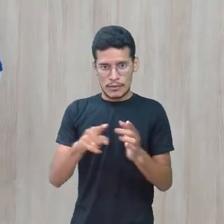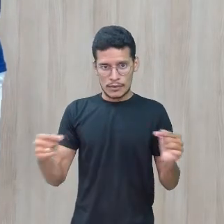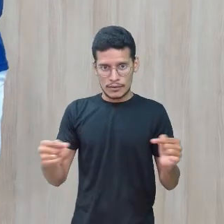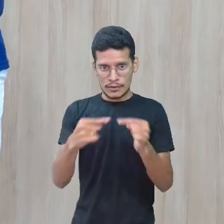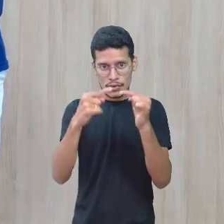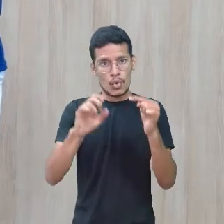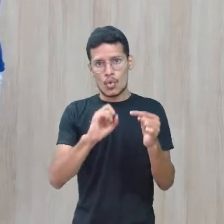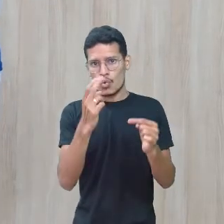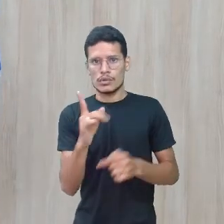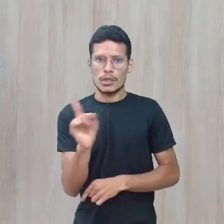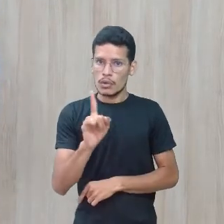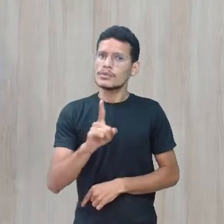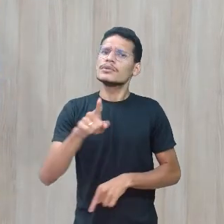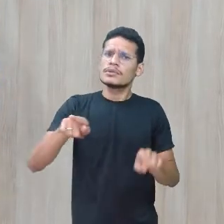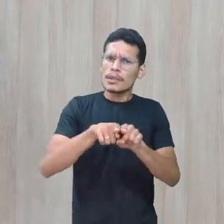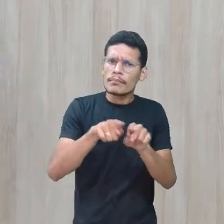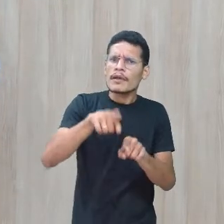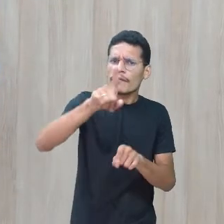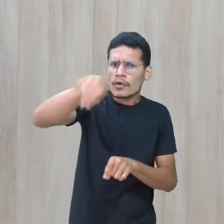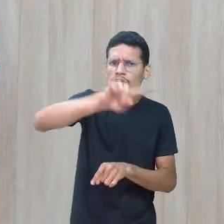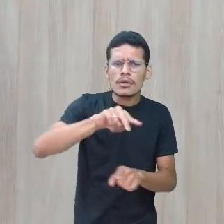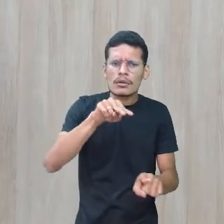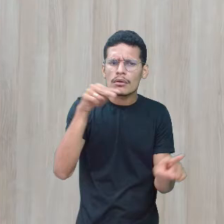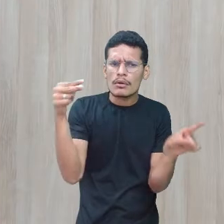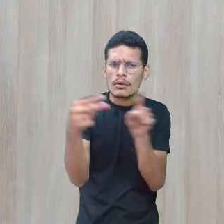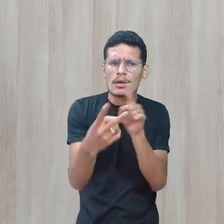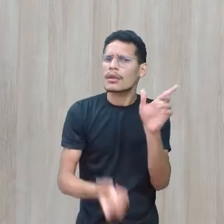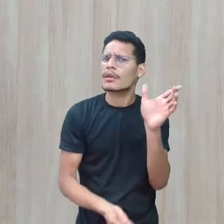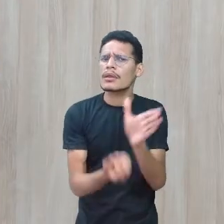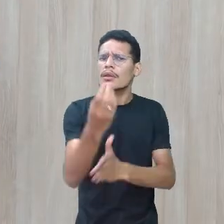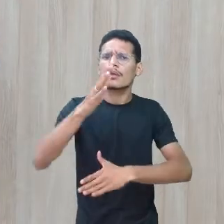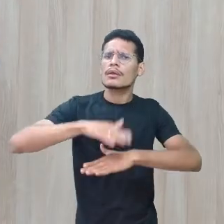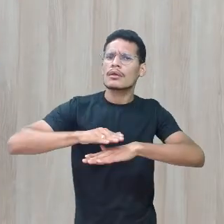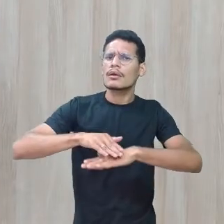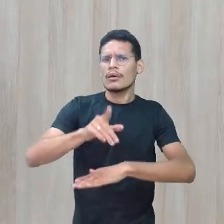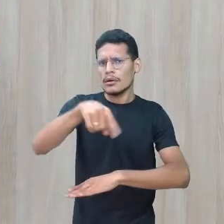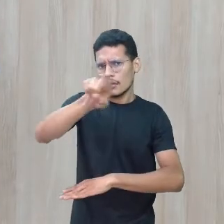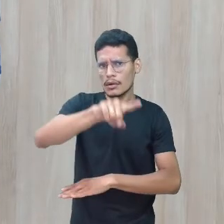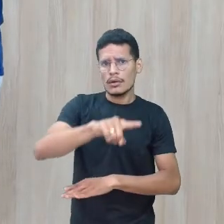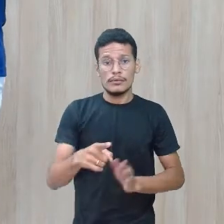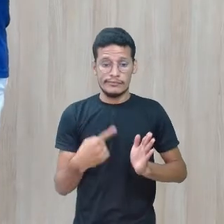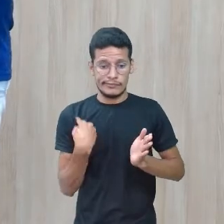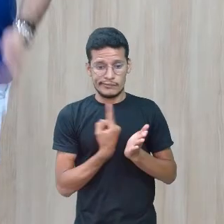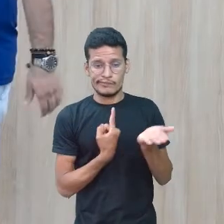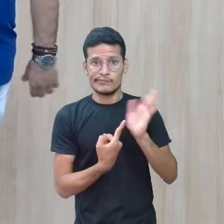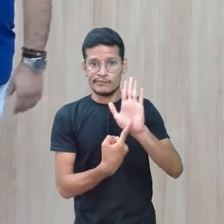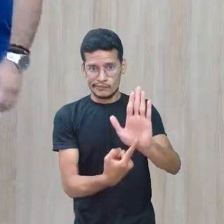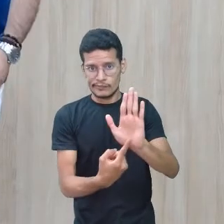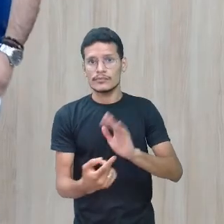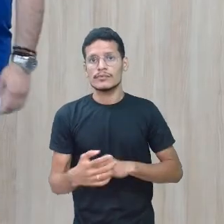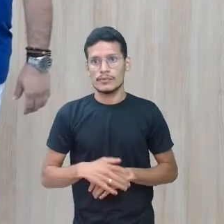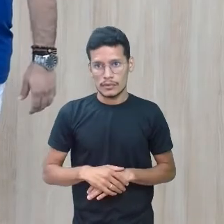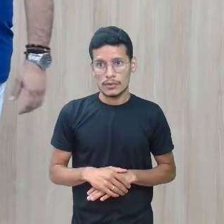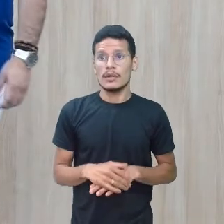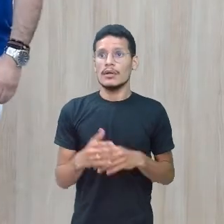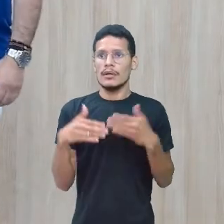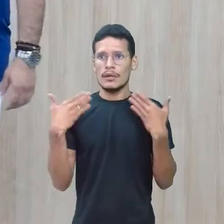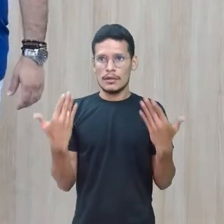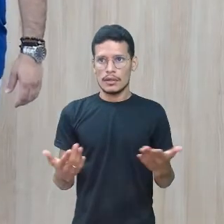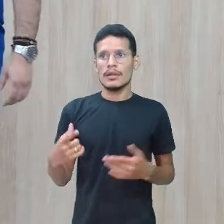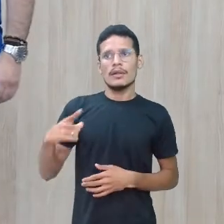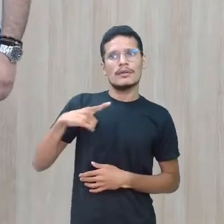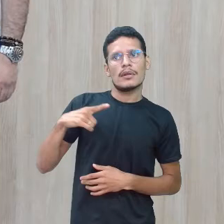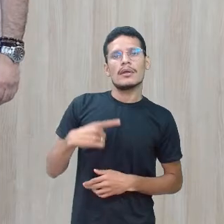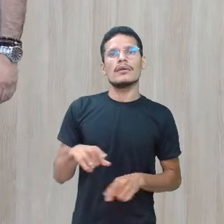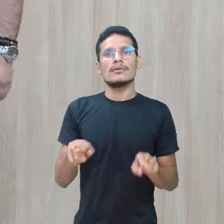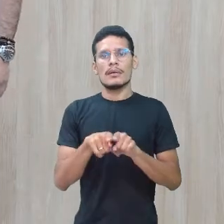E criar o seu próprio ponto de vista a respeito daquilo que vai sendo apresentado. Então, a gente teria, né,